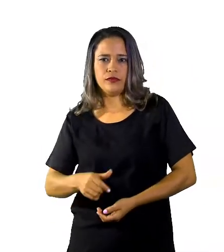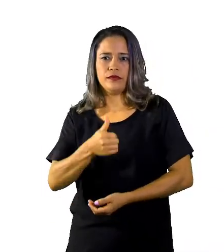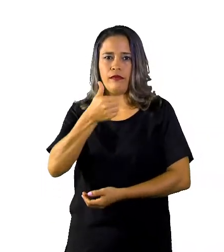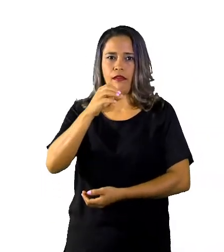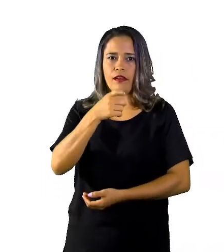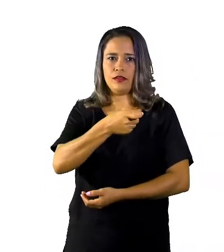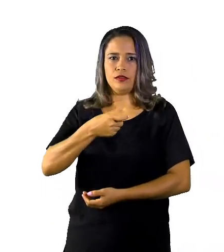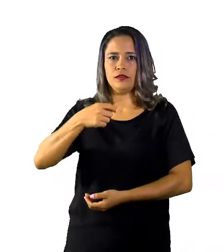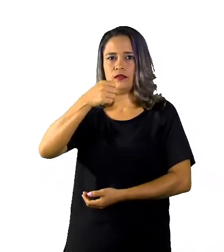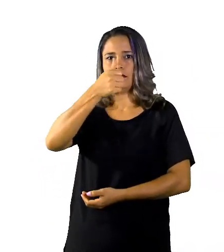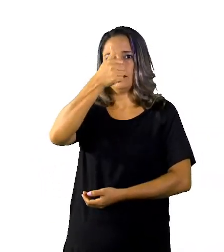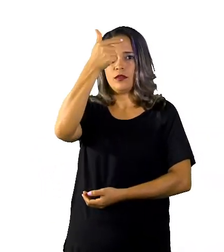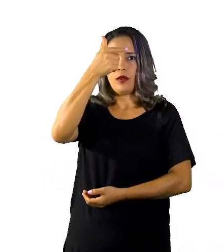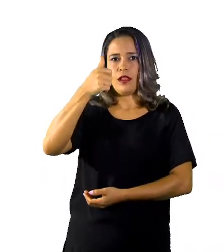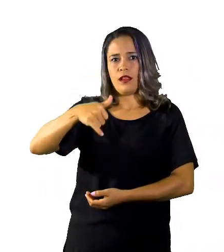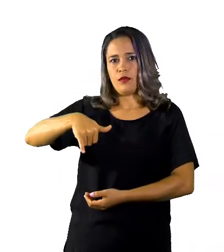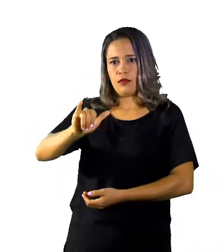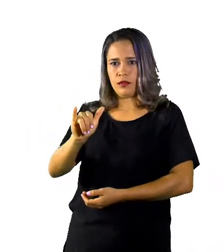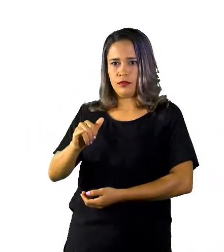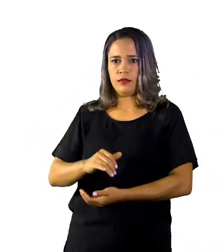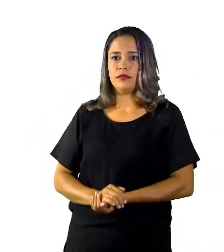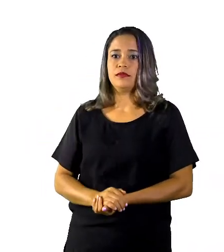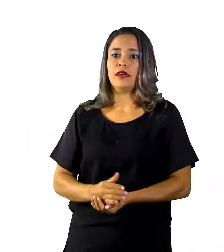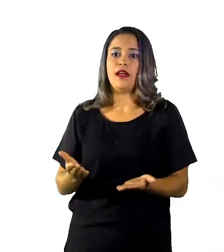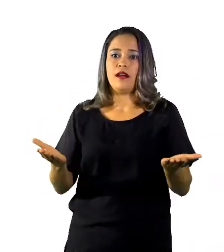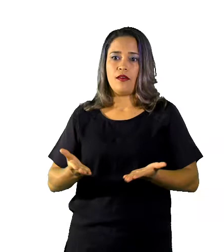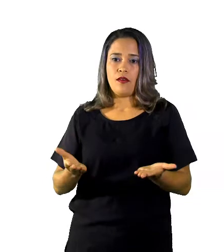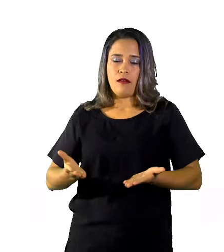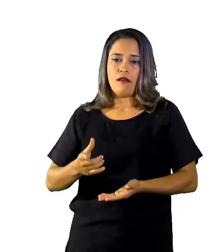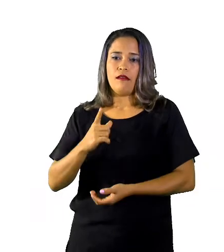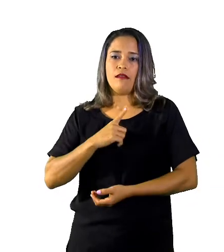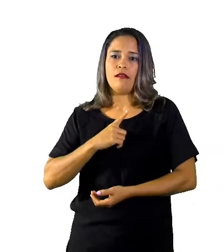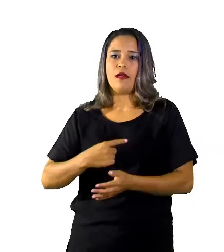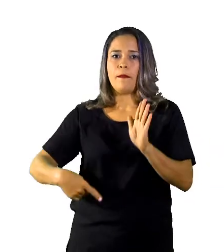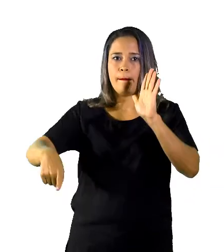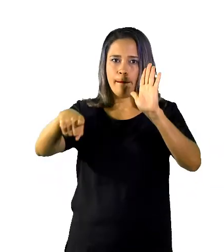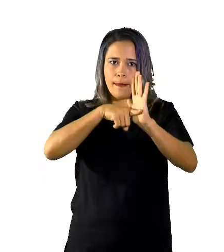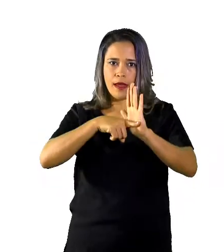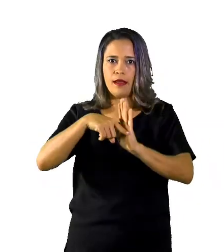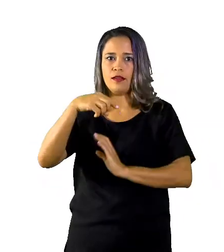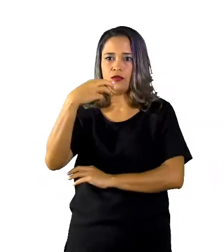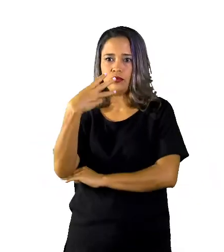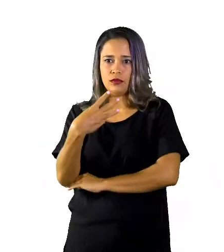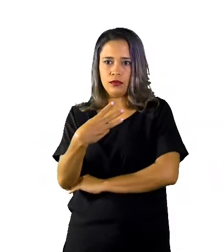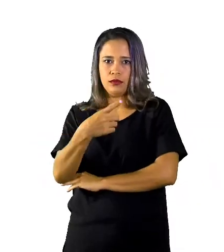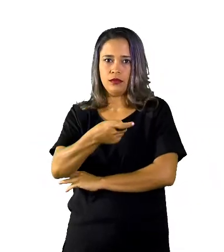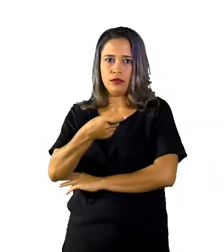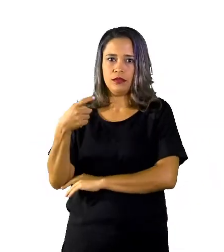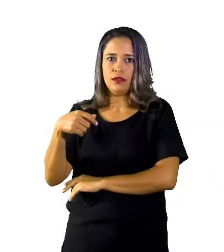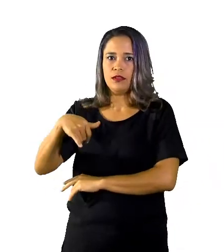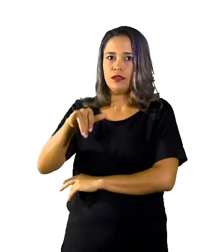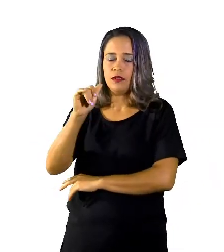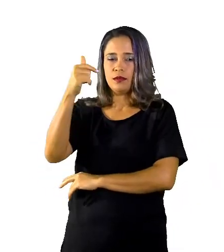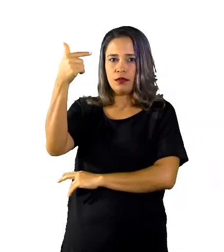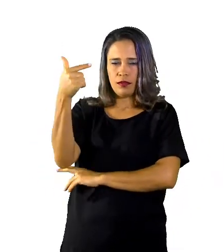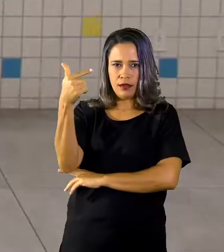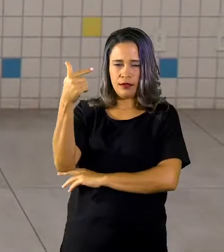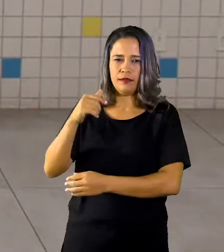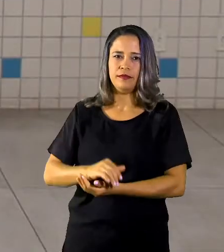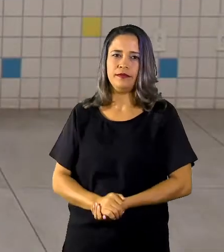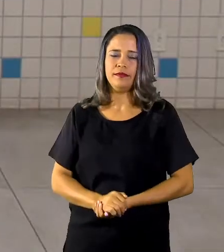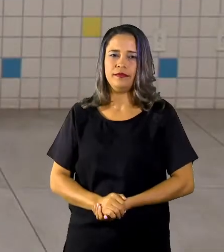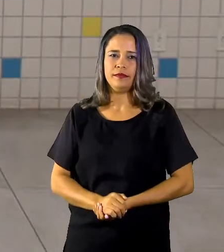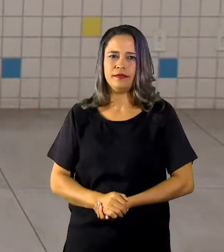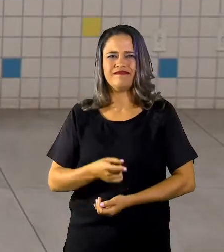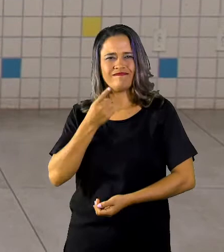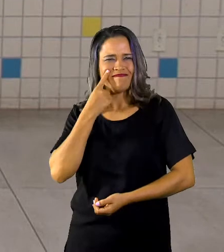ao quadrado y e agora eu tenho o monômio menos 3x y ao quadrado. Eu quero que